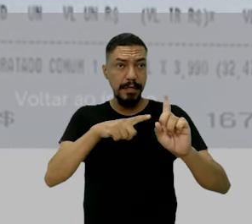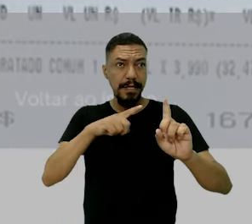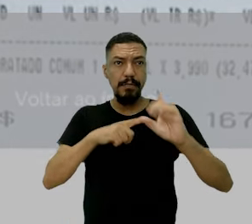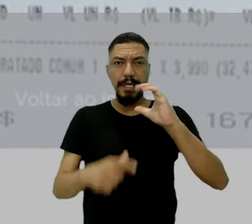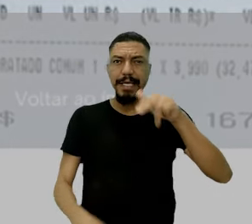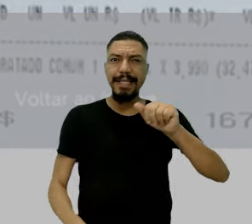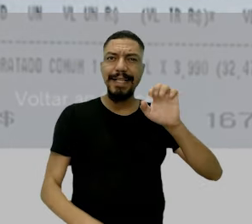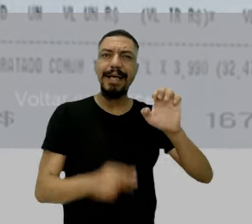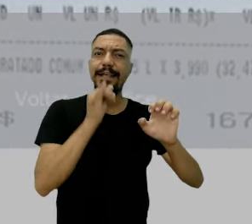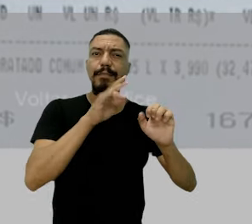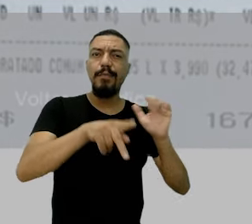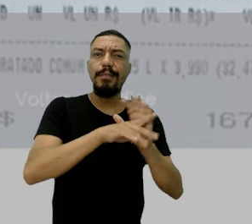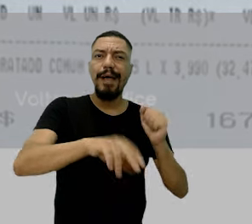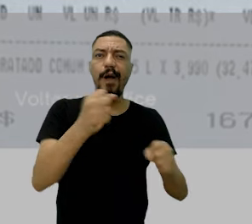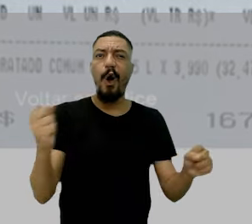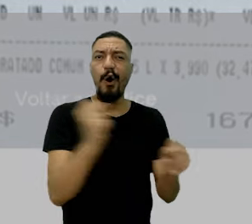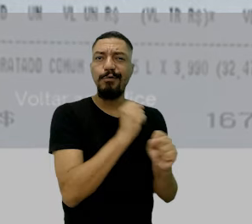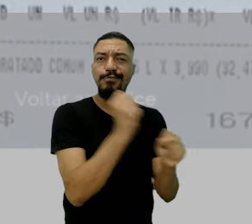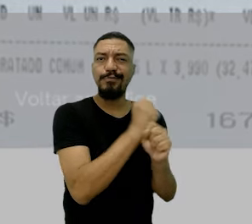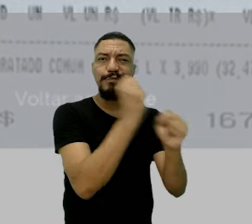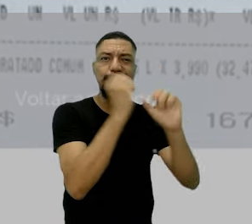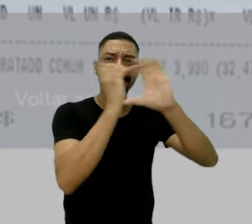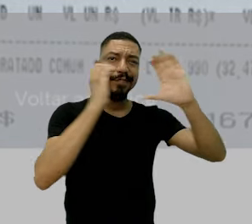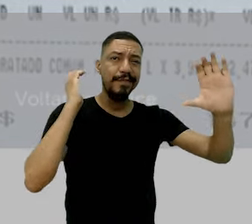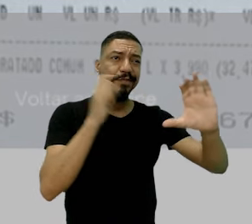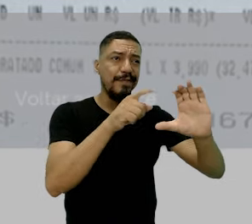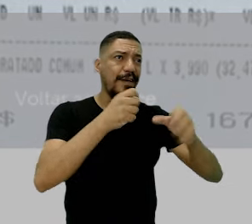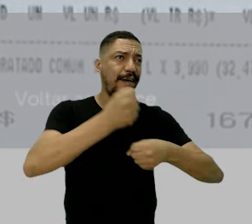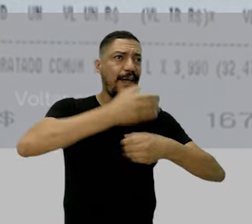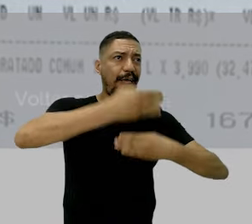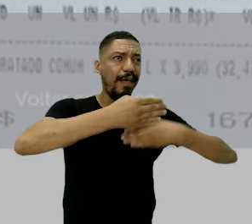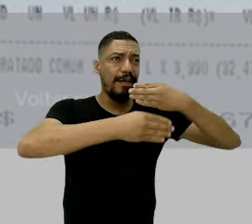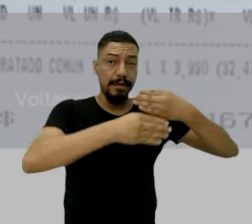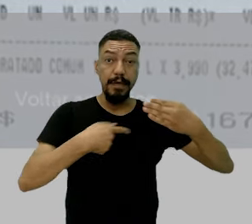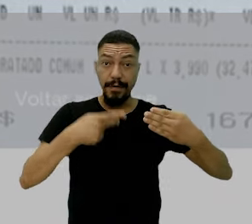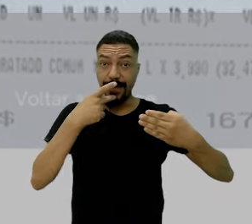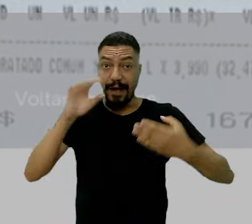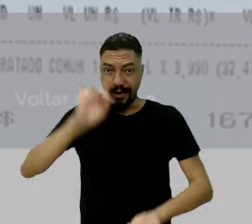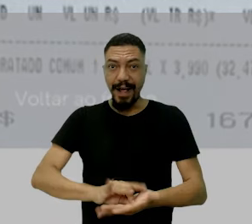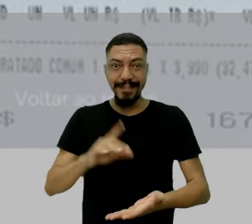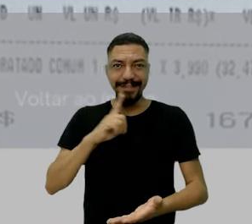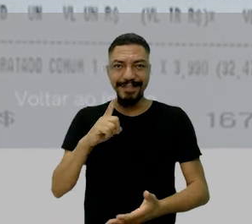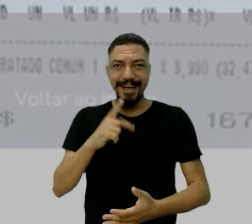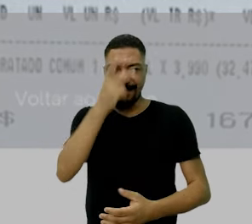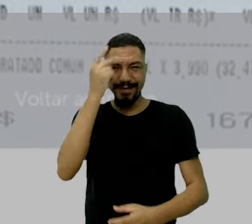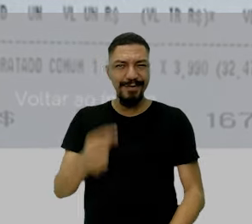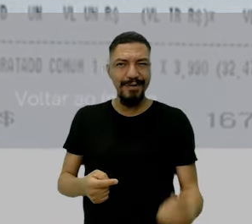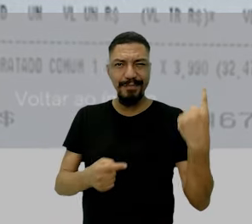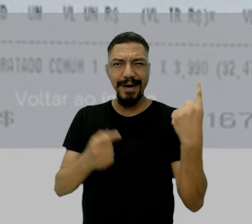construção civil e você precisa de um... Eu estou falando isso e é verdade, assim, eu tenho uma